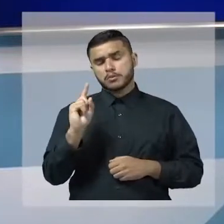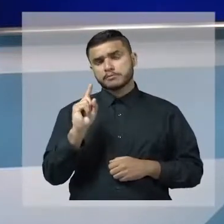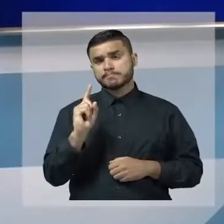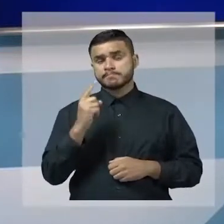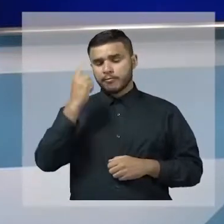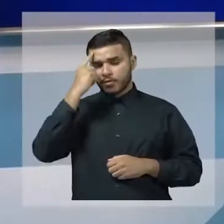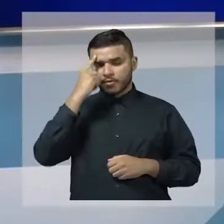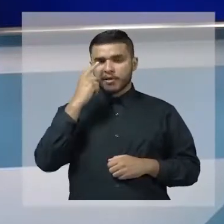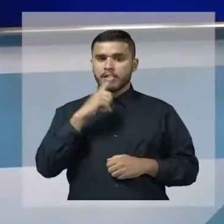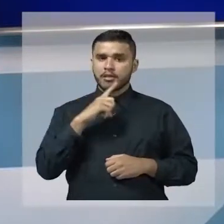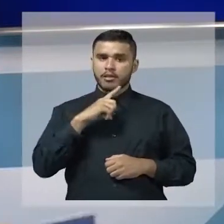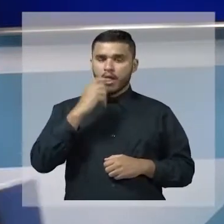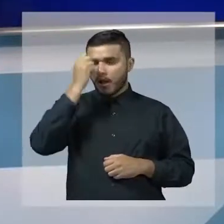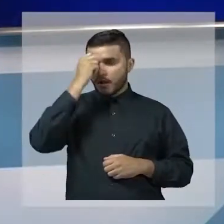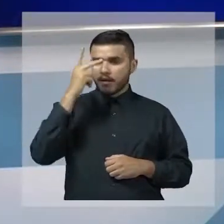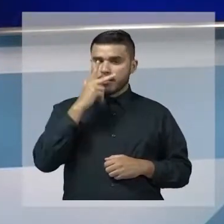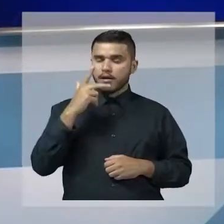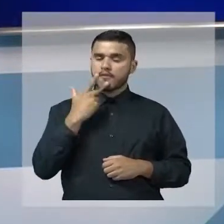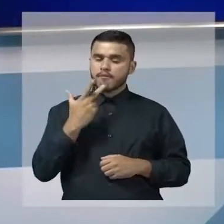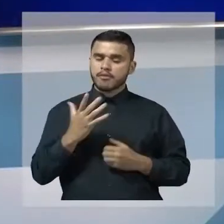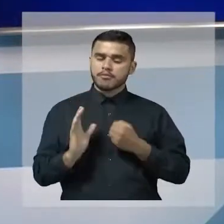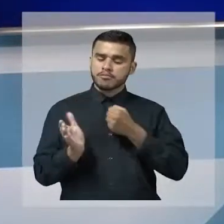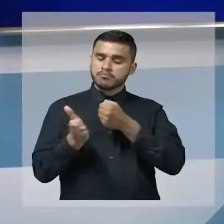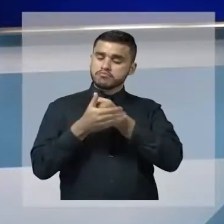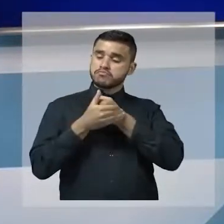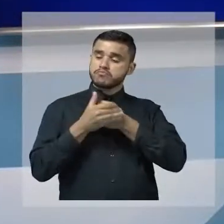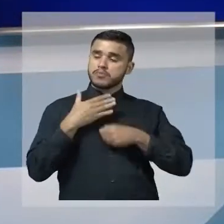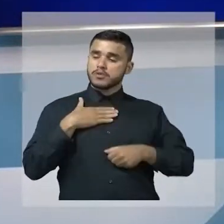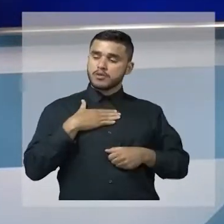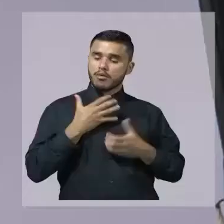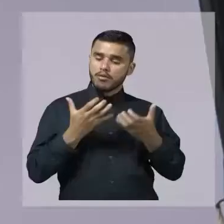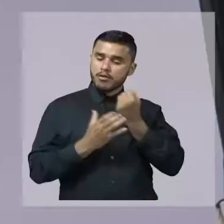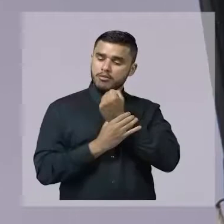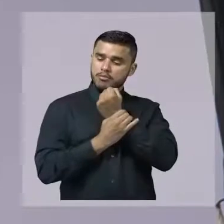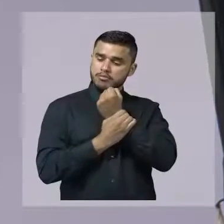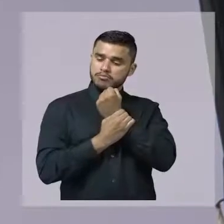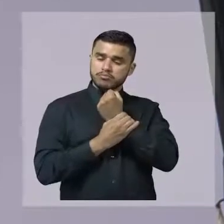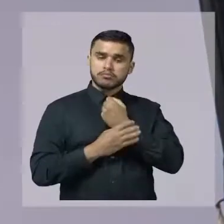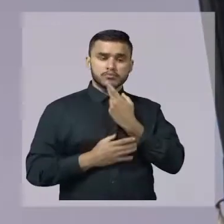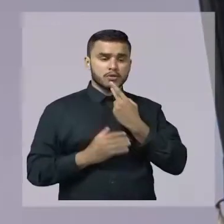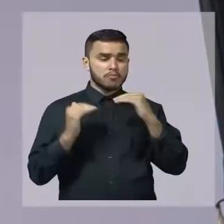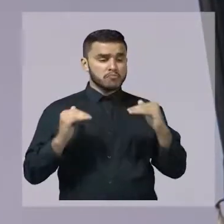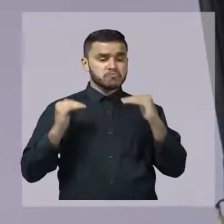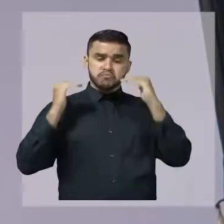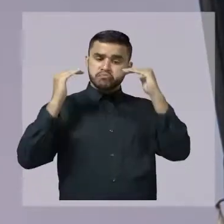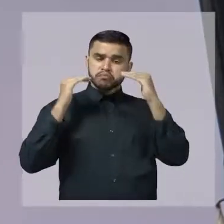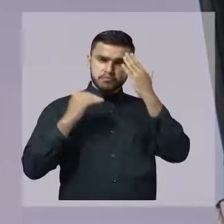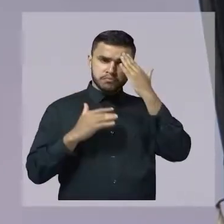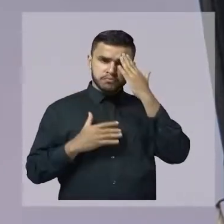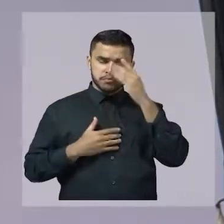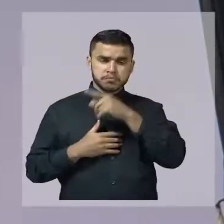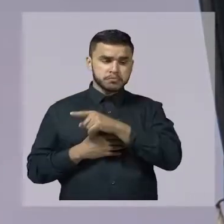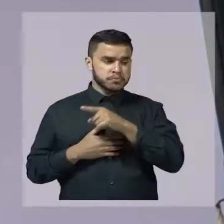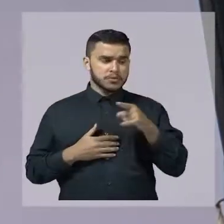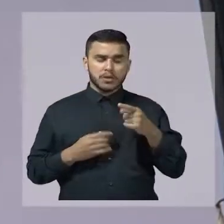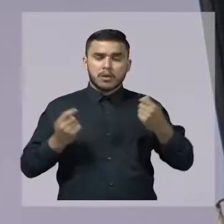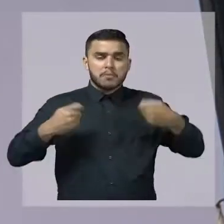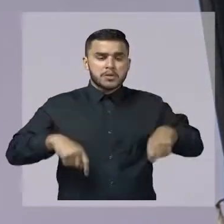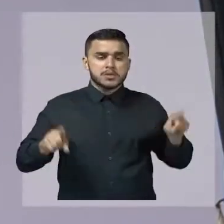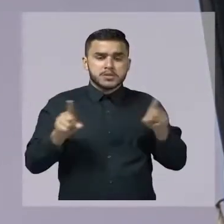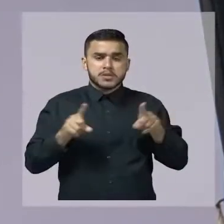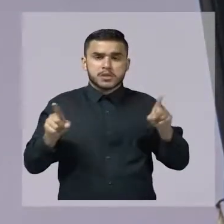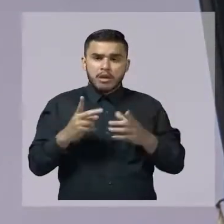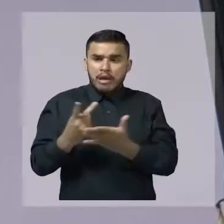uma autopreservação, querendo se colocar acima do bem e do mal, como se os seus membros não fossem passíveis